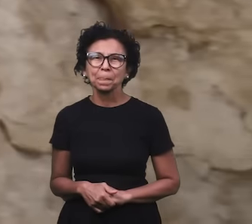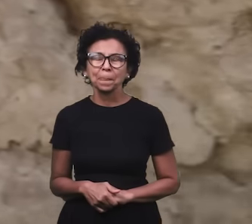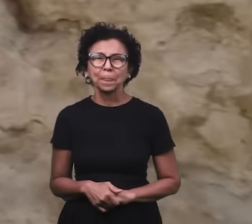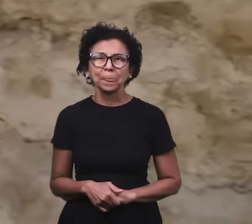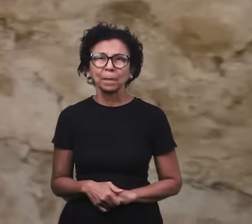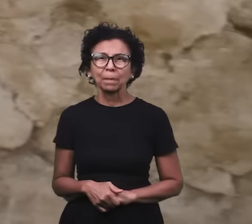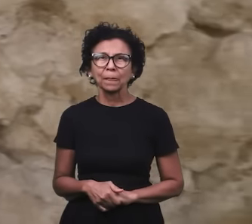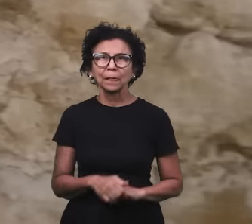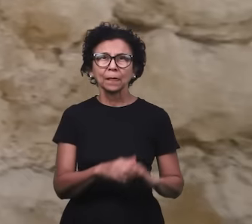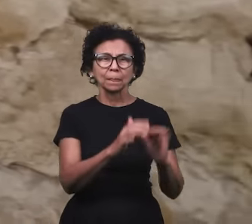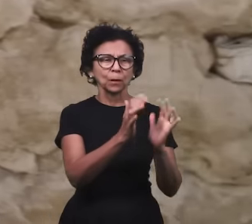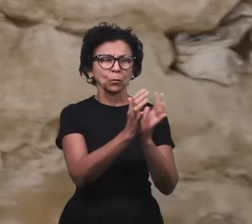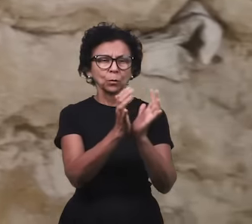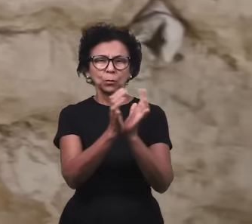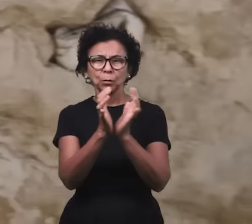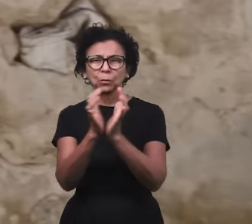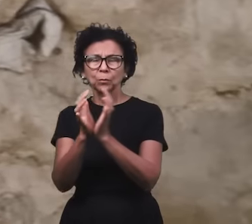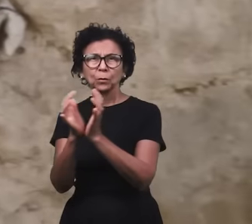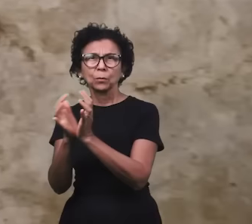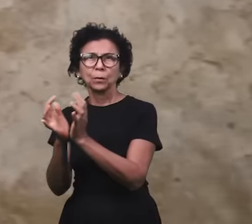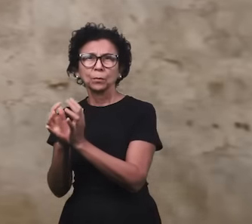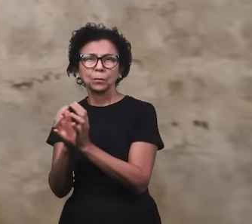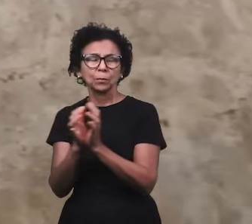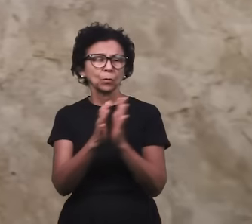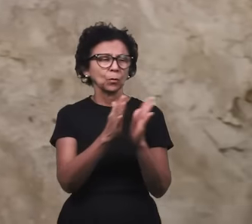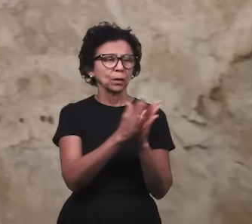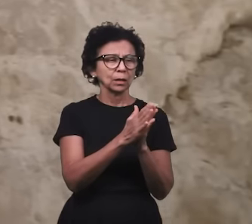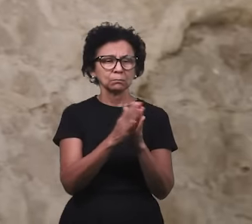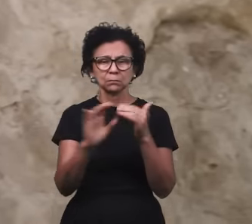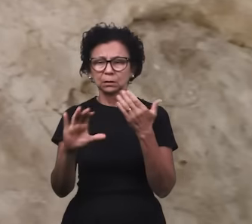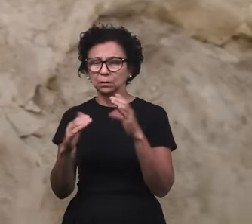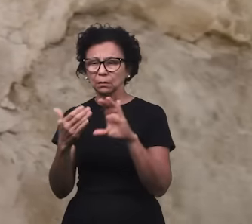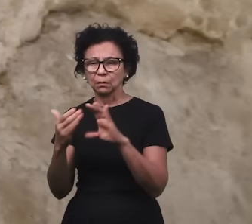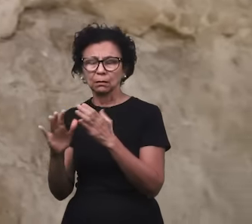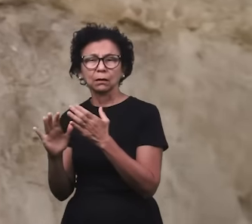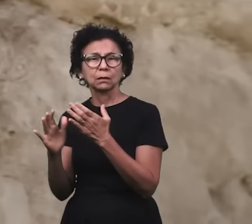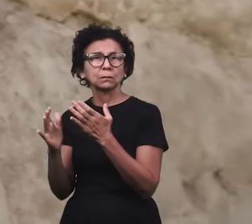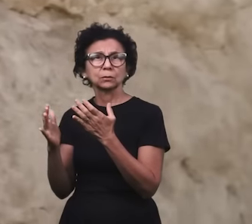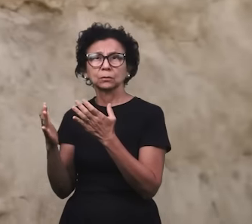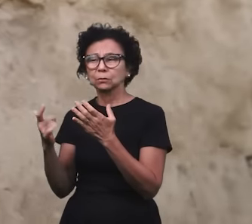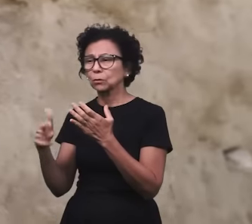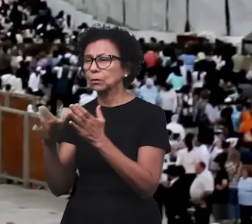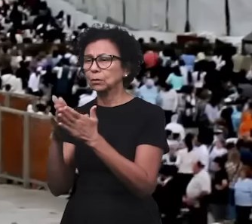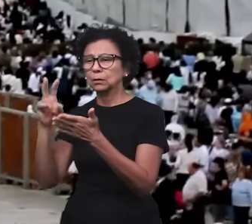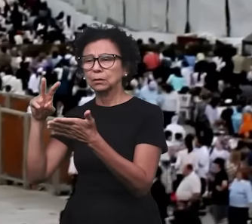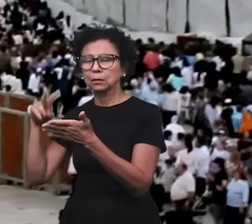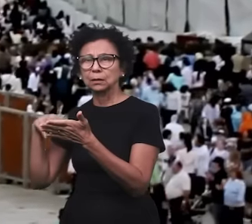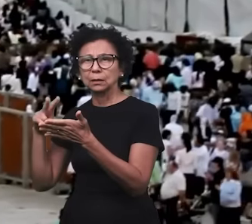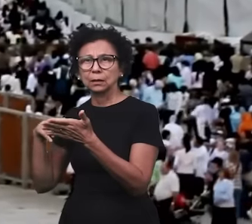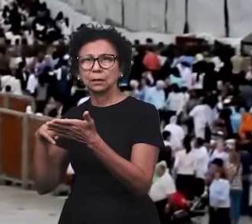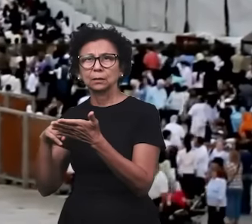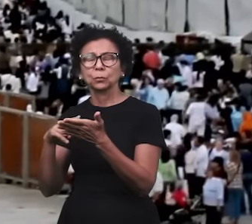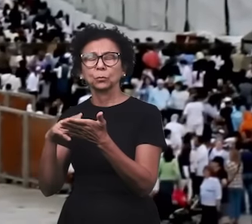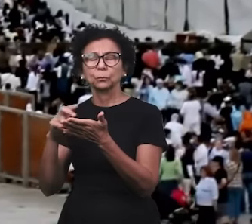reunia num pontozinho e cada um estava orando, o outro estava cantando, o outro estava